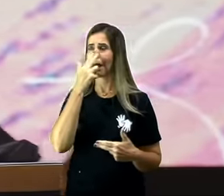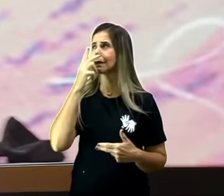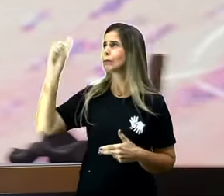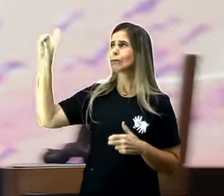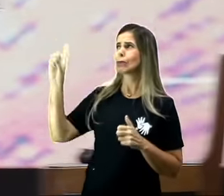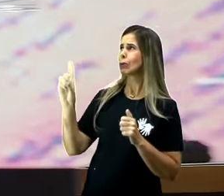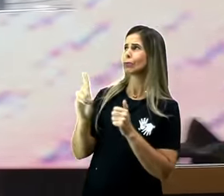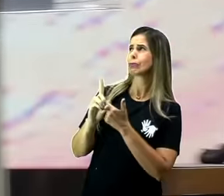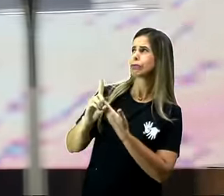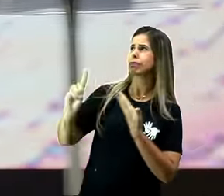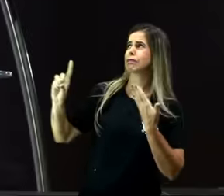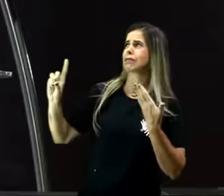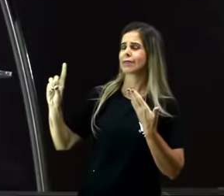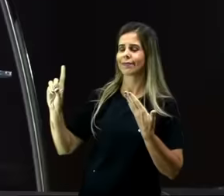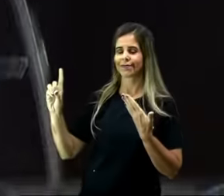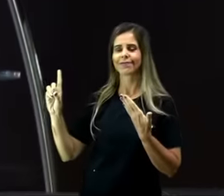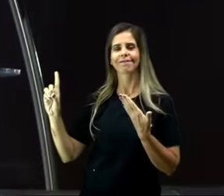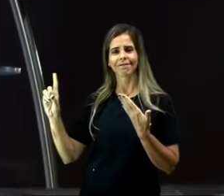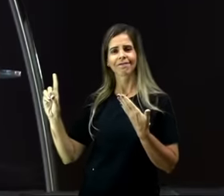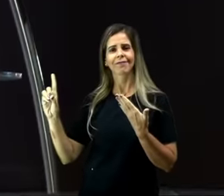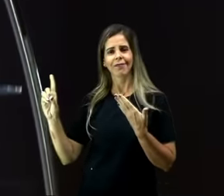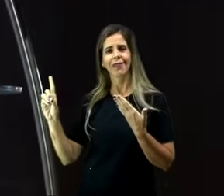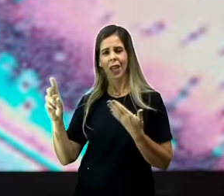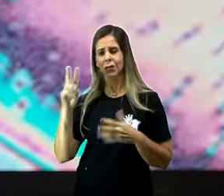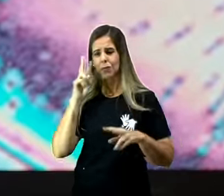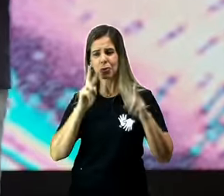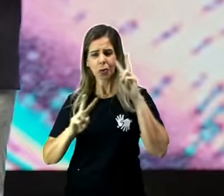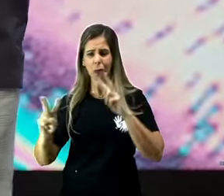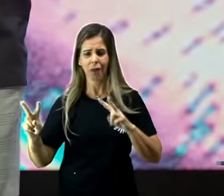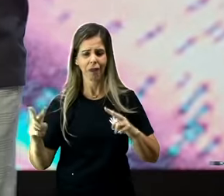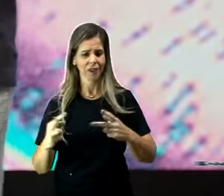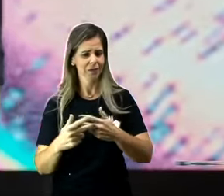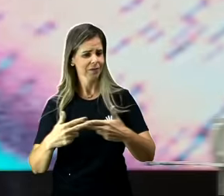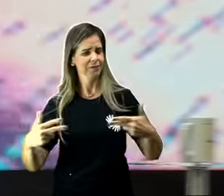É verdade ou não é? A gente pensa assim: ai, eu estou vendo tanta...